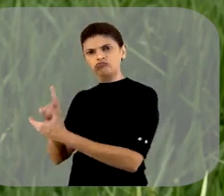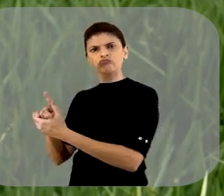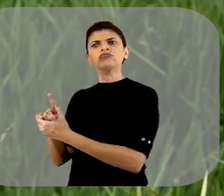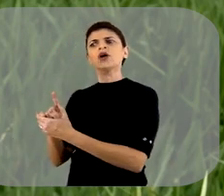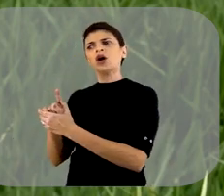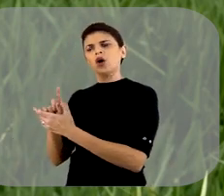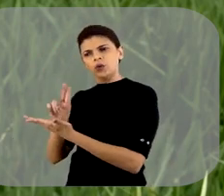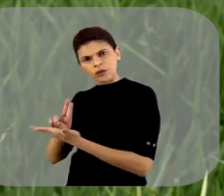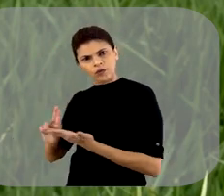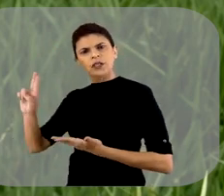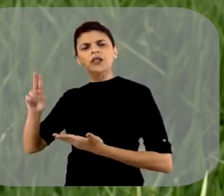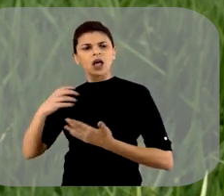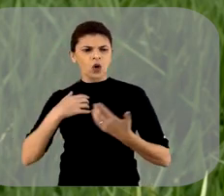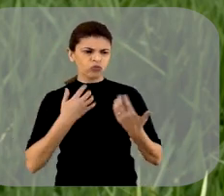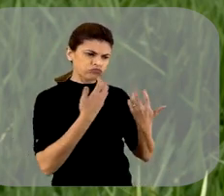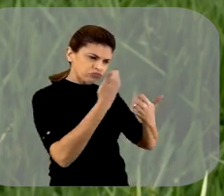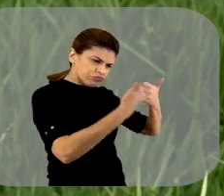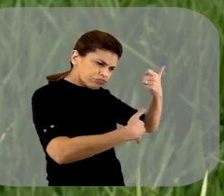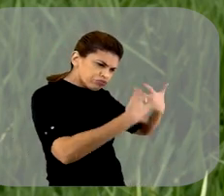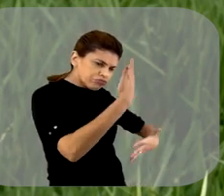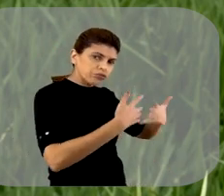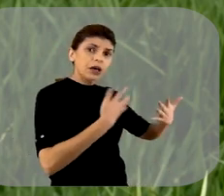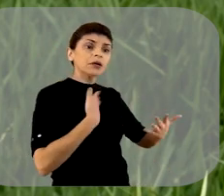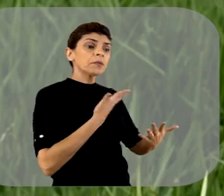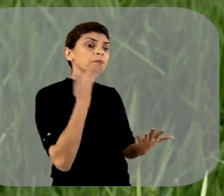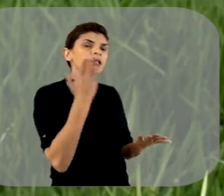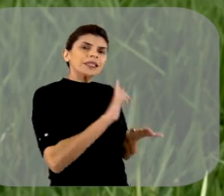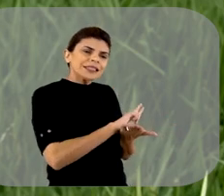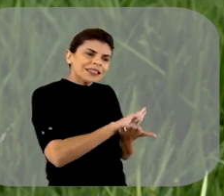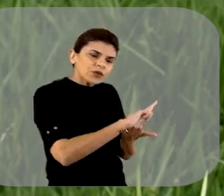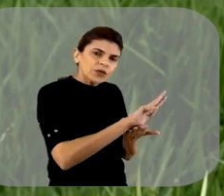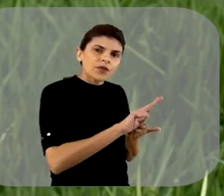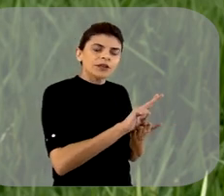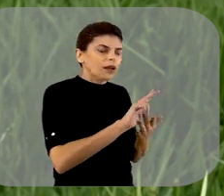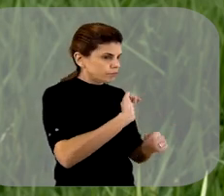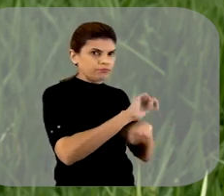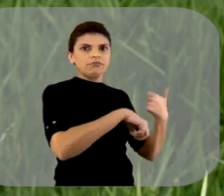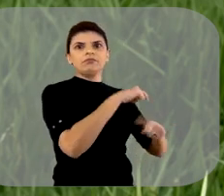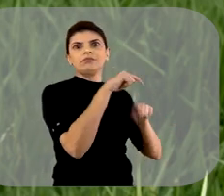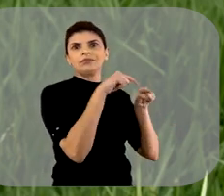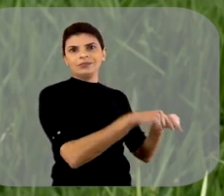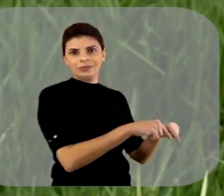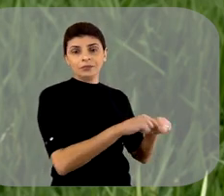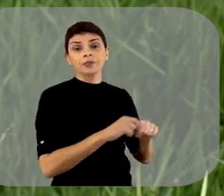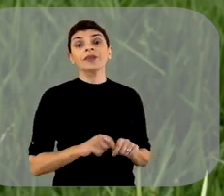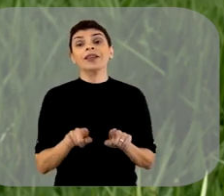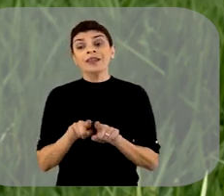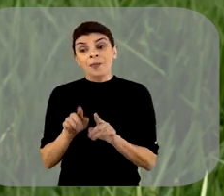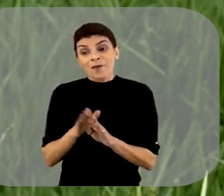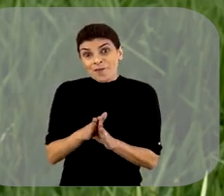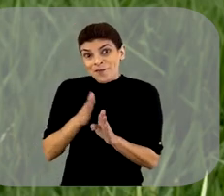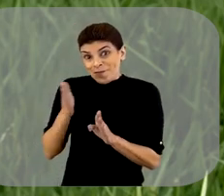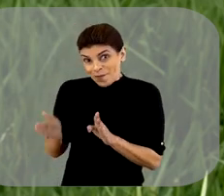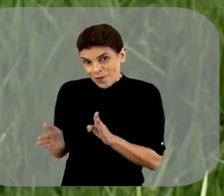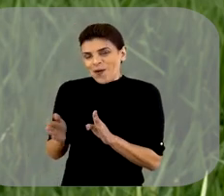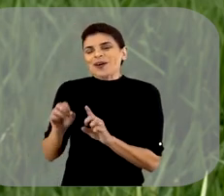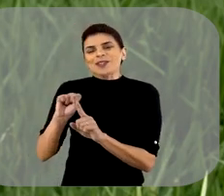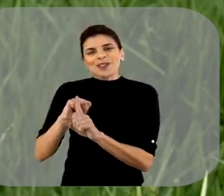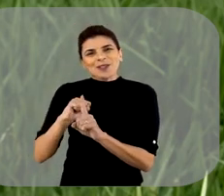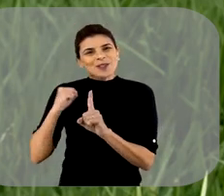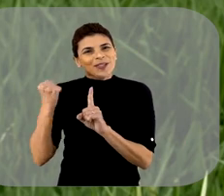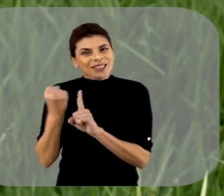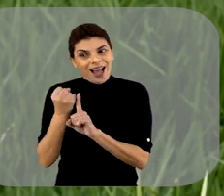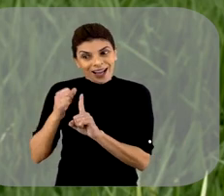comunidade, atropelando a sua diversidade lá dentro. Outra questão Aqui fora,